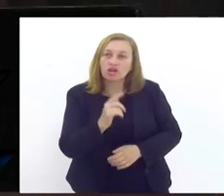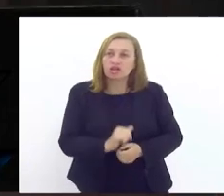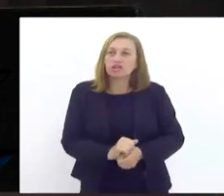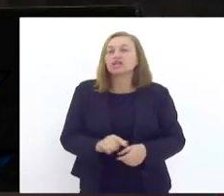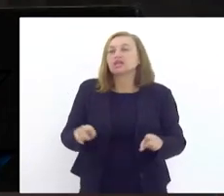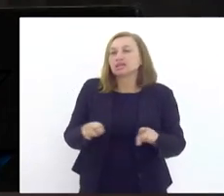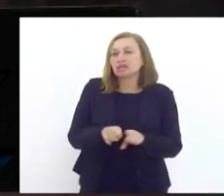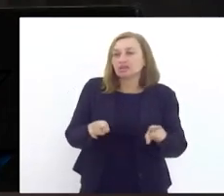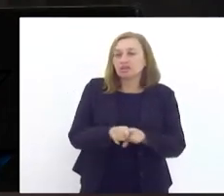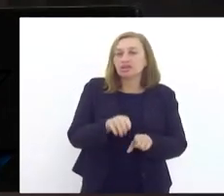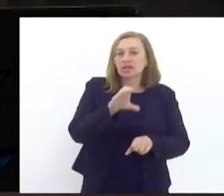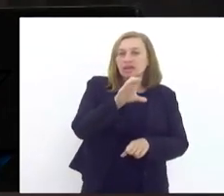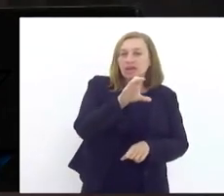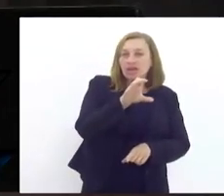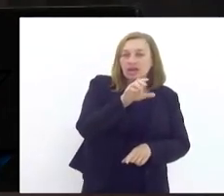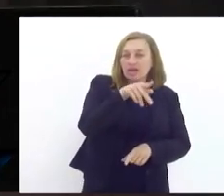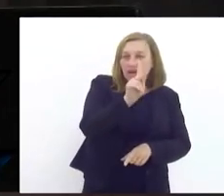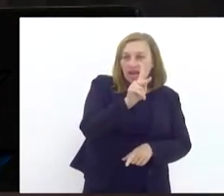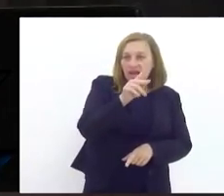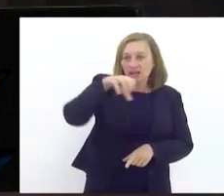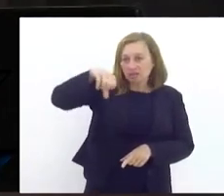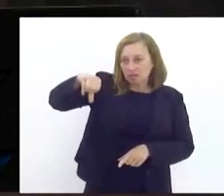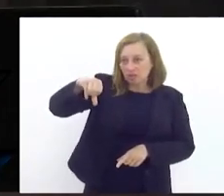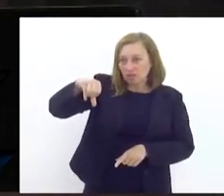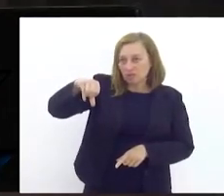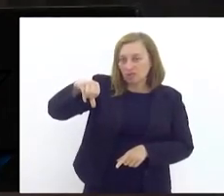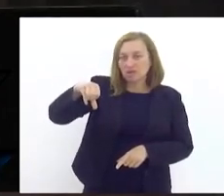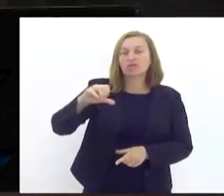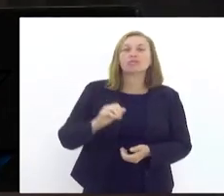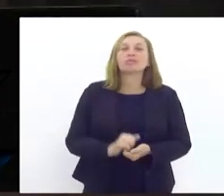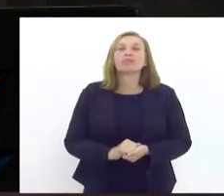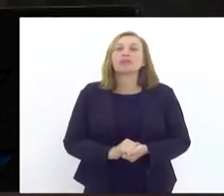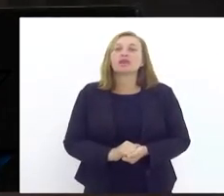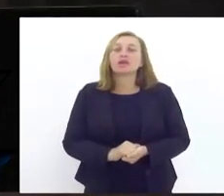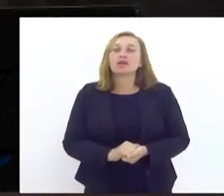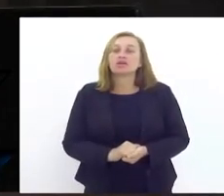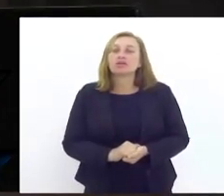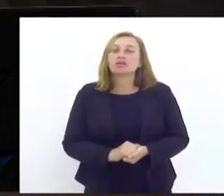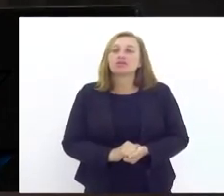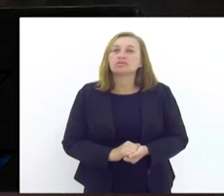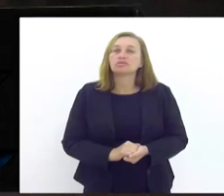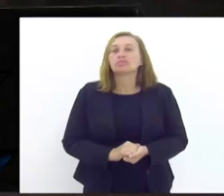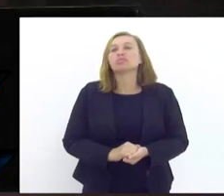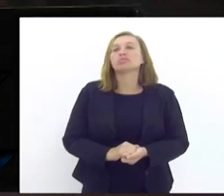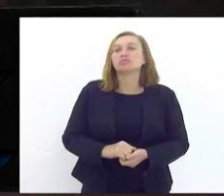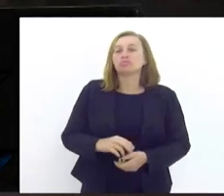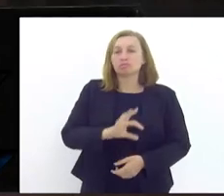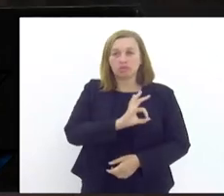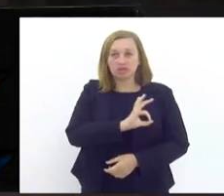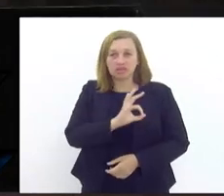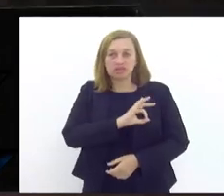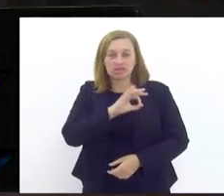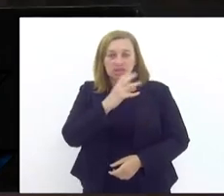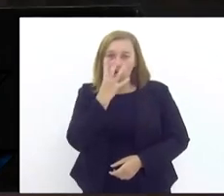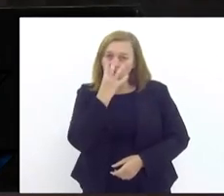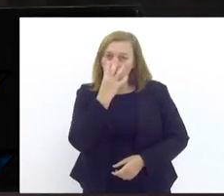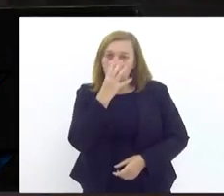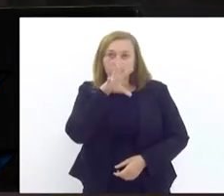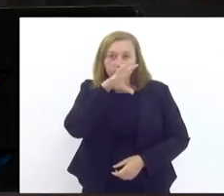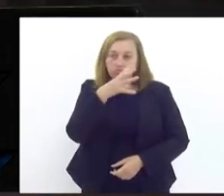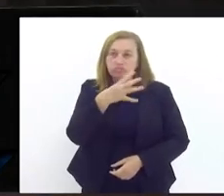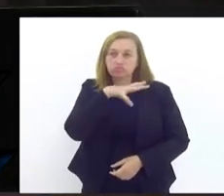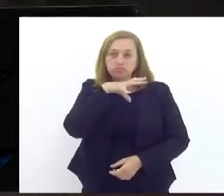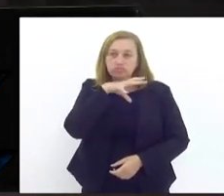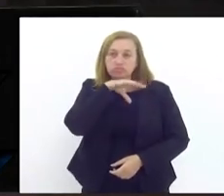figura do K9 é o policial é o soldado cão a gente sabe também